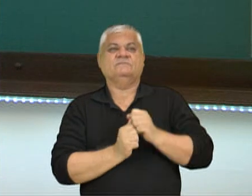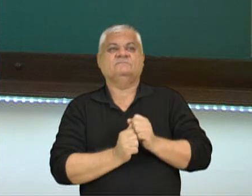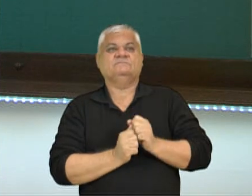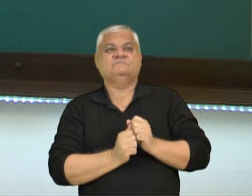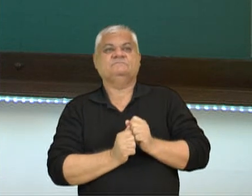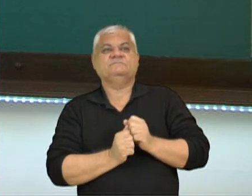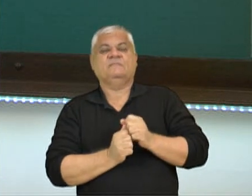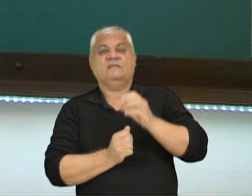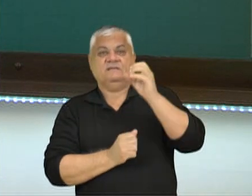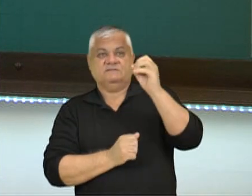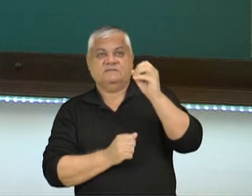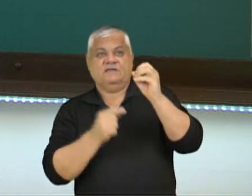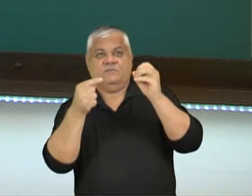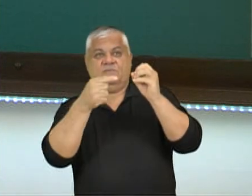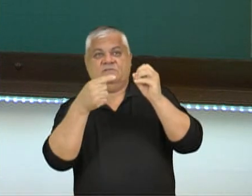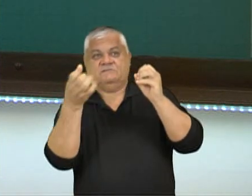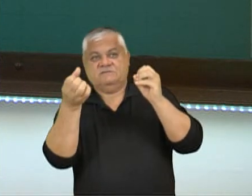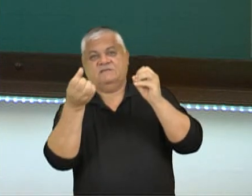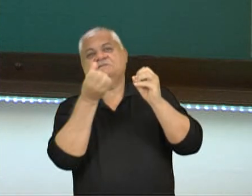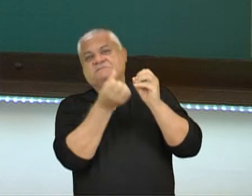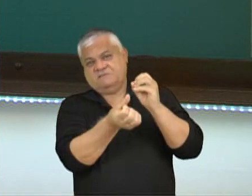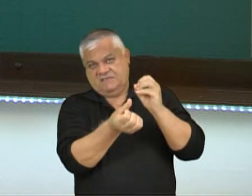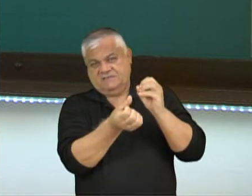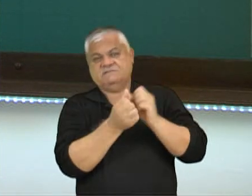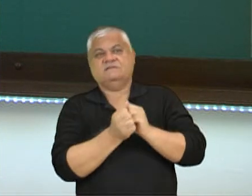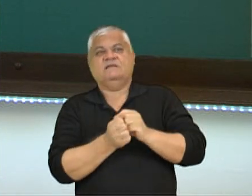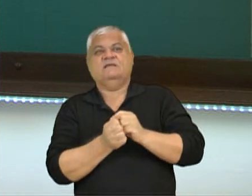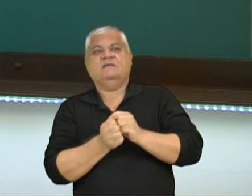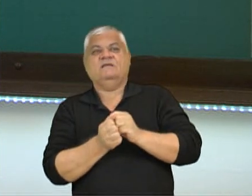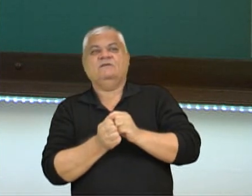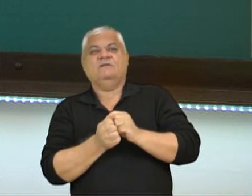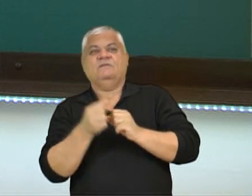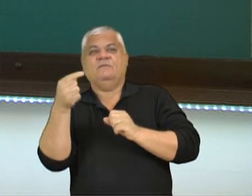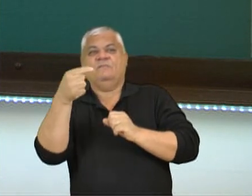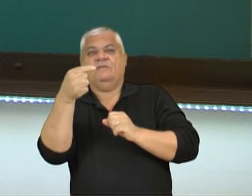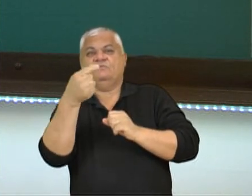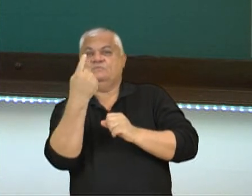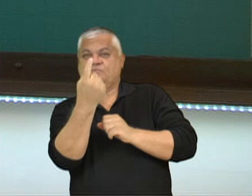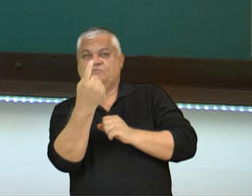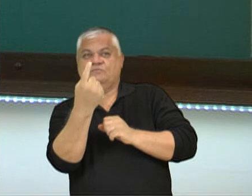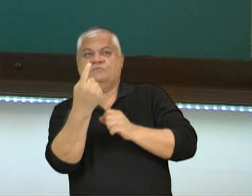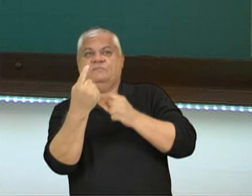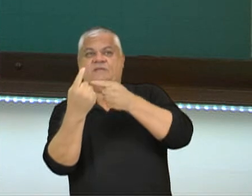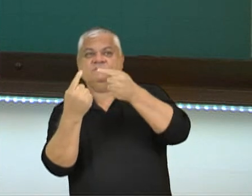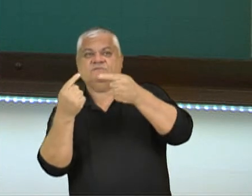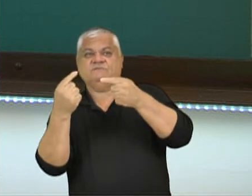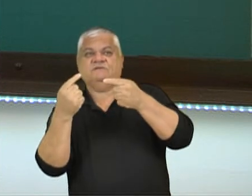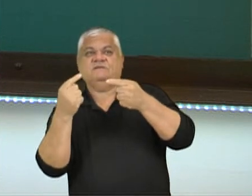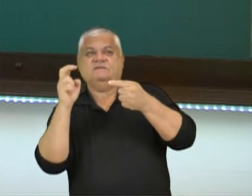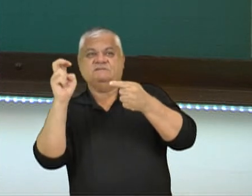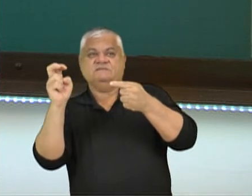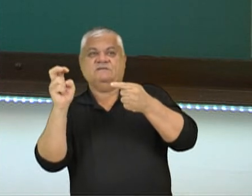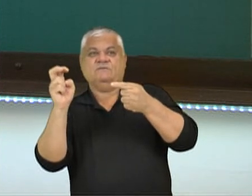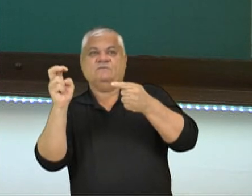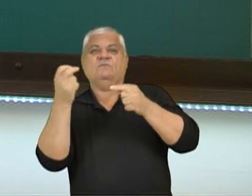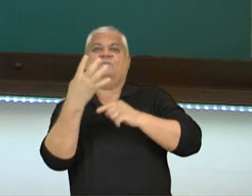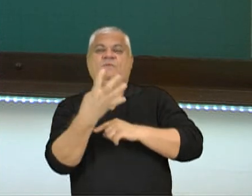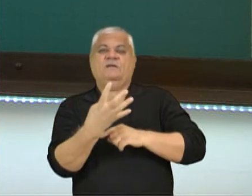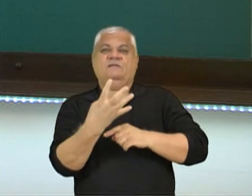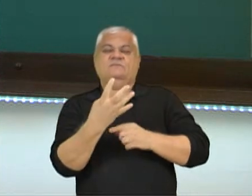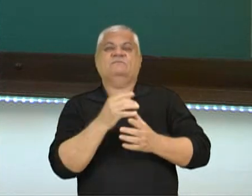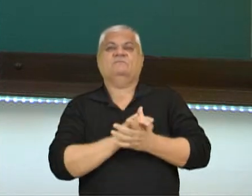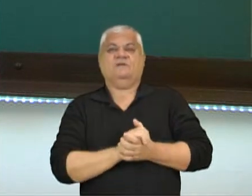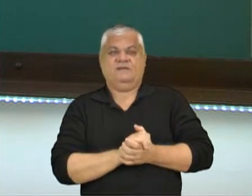4. 0 menos 6, menos 6. Menos 1, aí menos com menos mais,